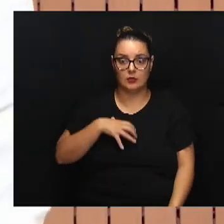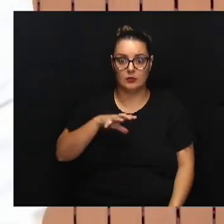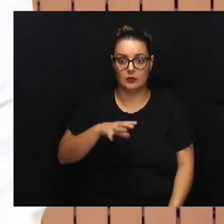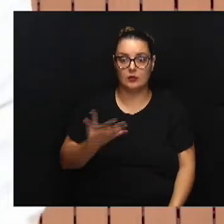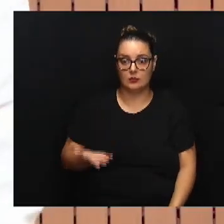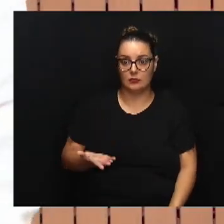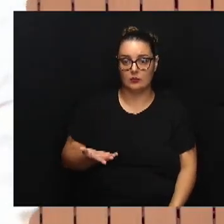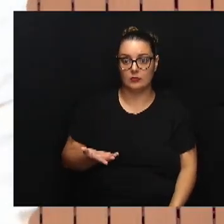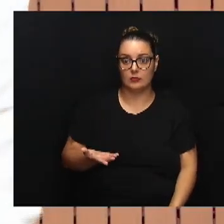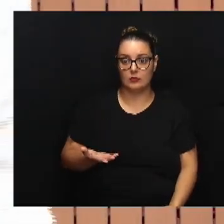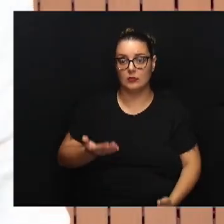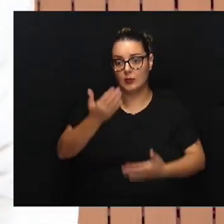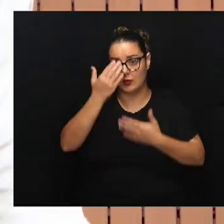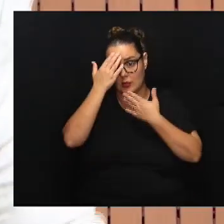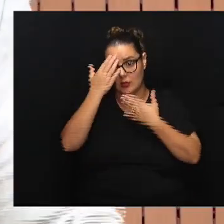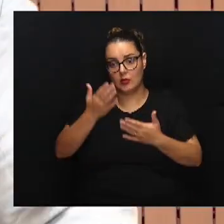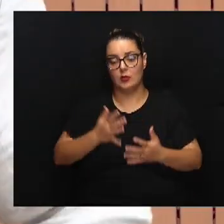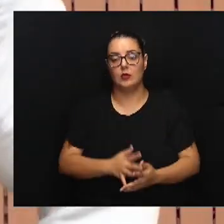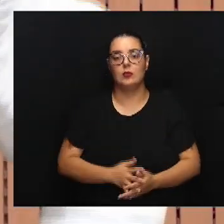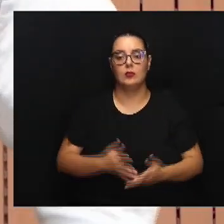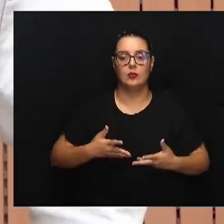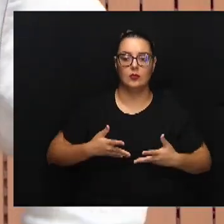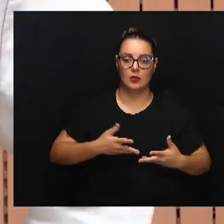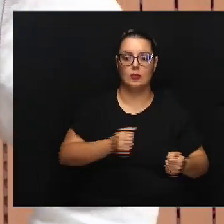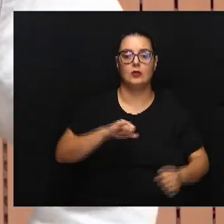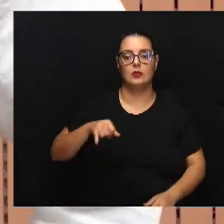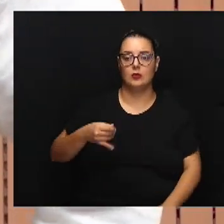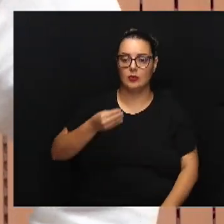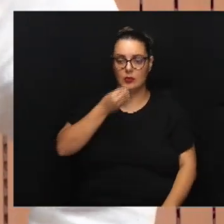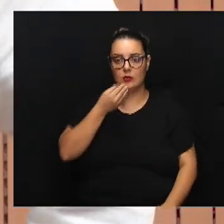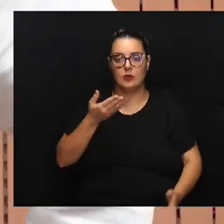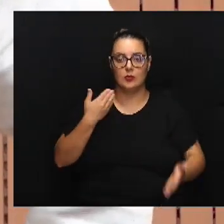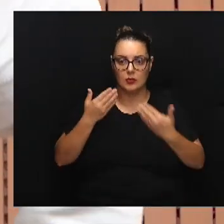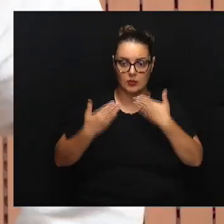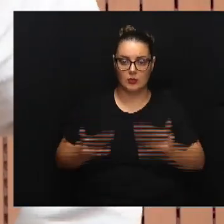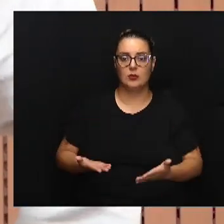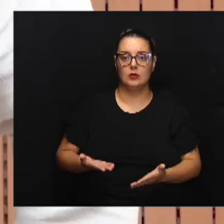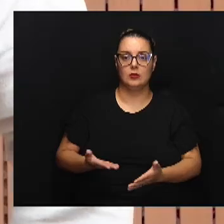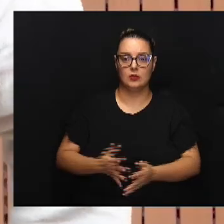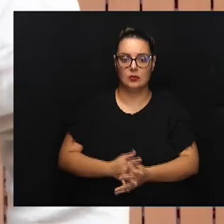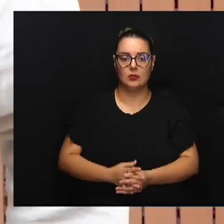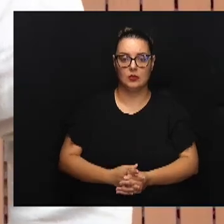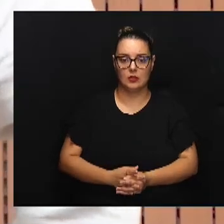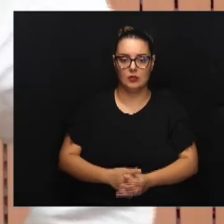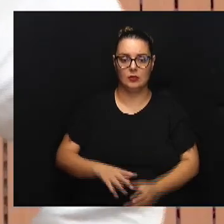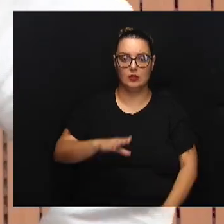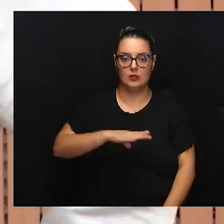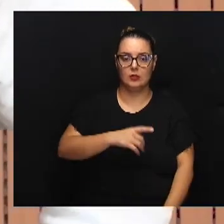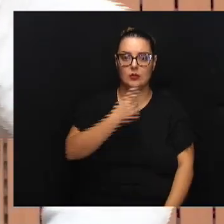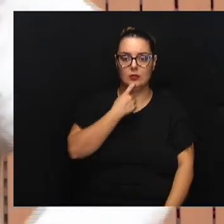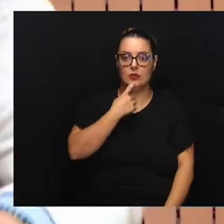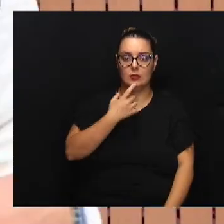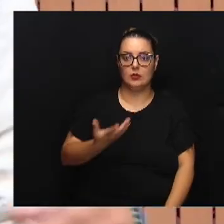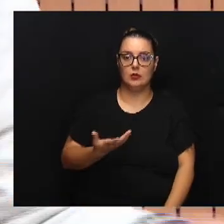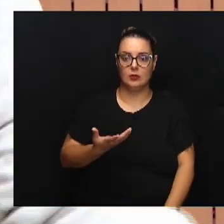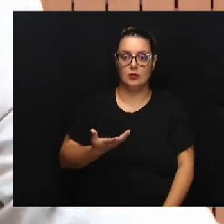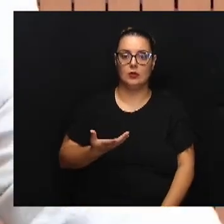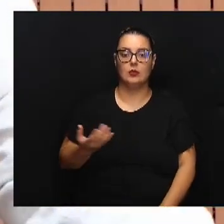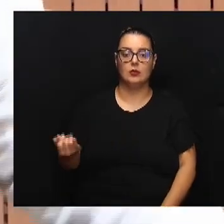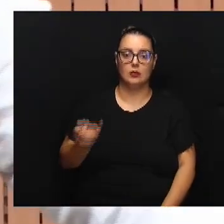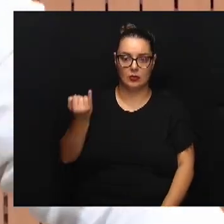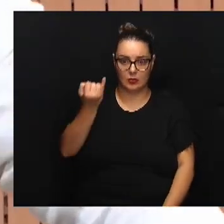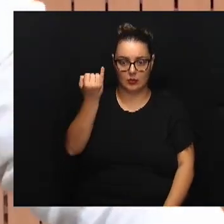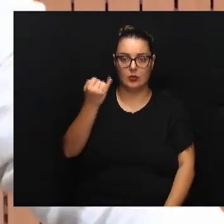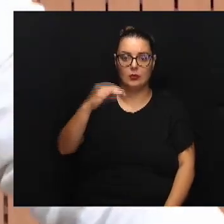eu agradeço o convite, a oportunidade de estar aqui dialogando. Campinas é uma cidade importante para